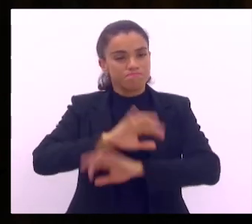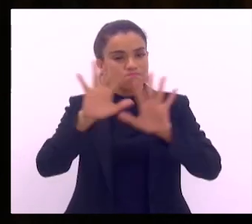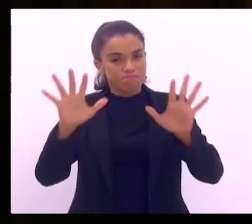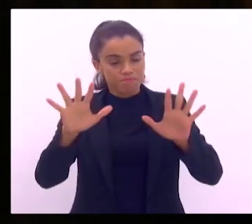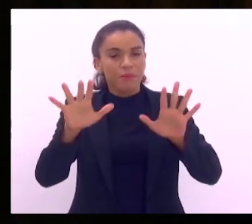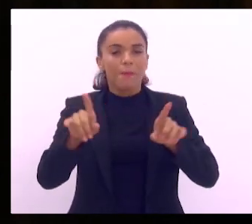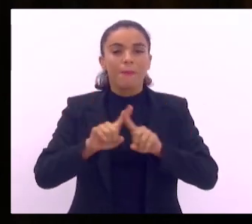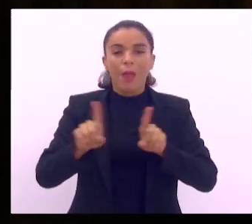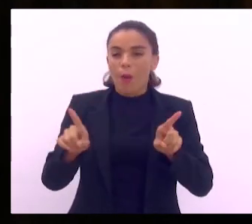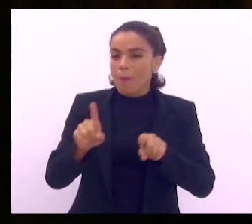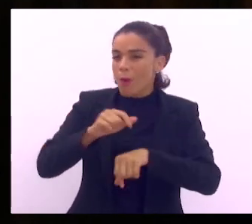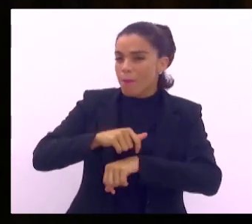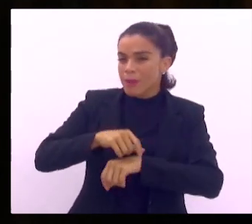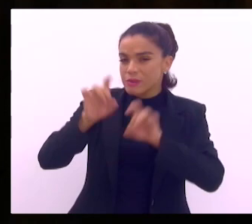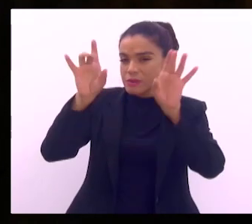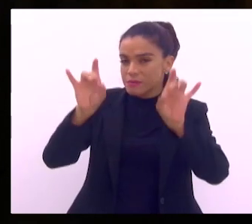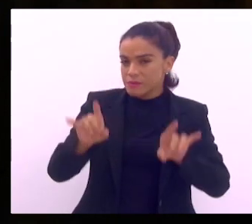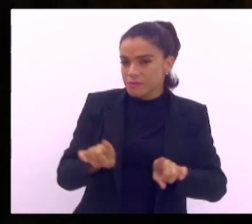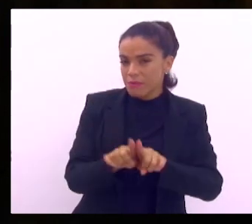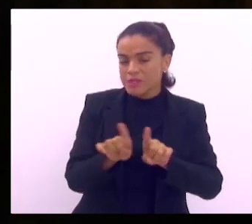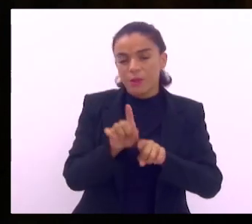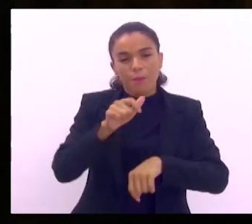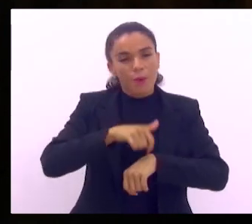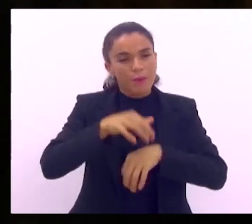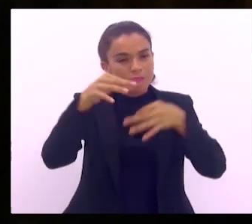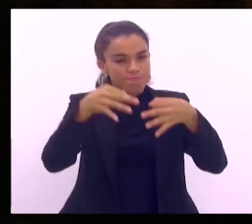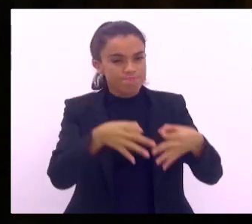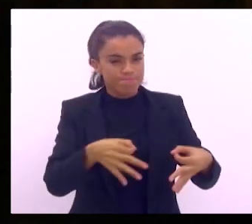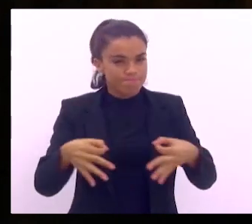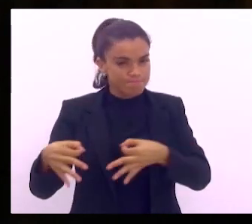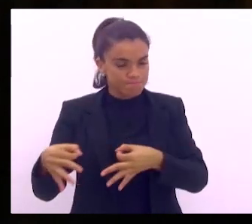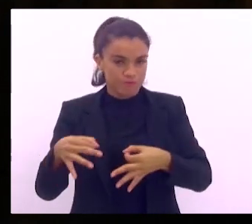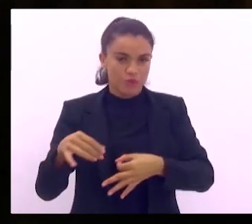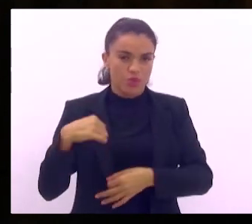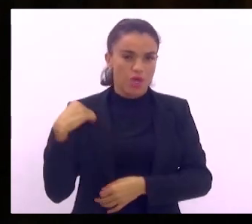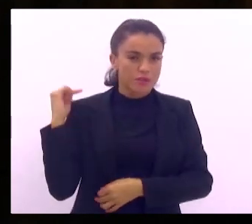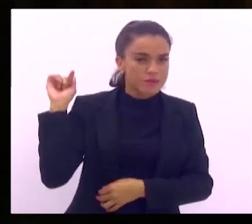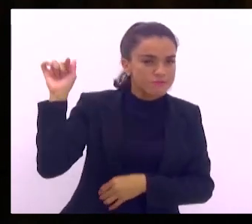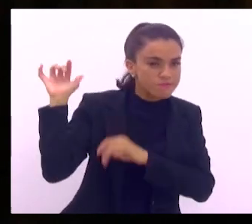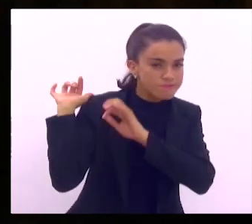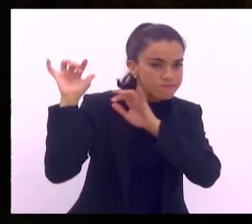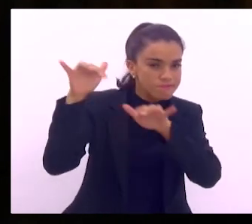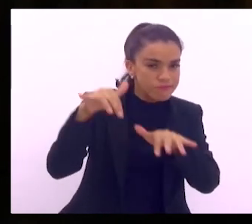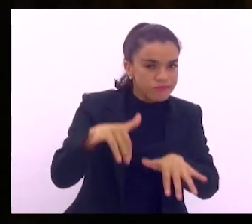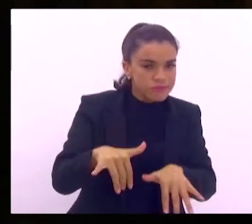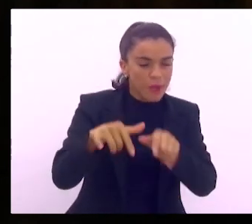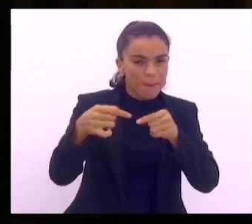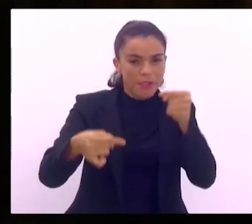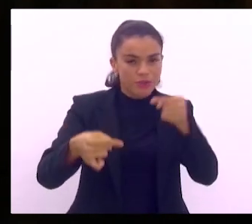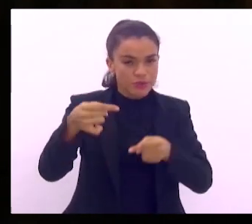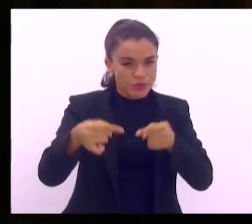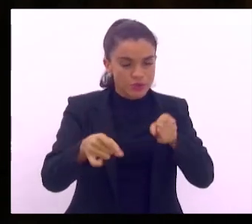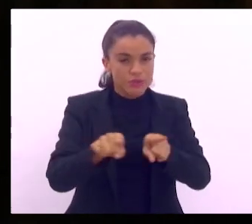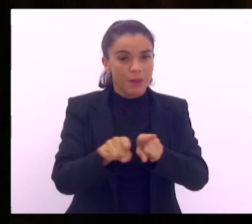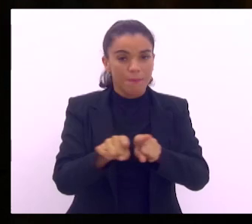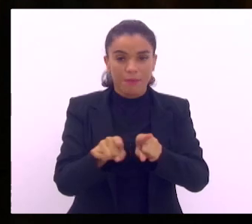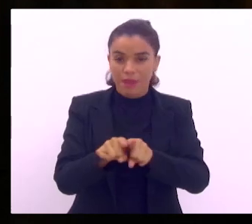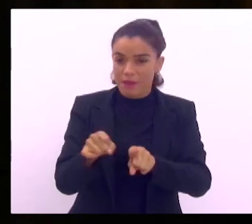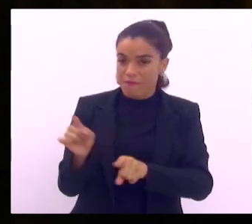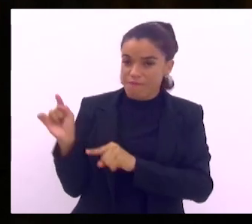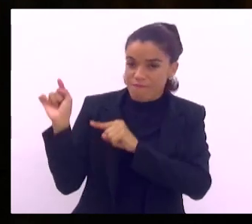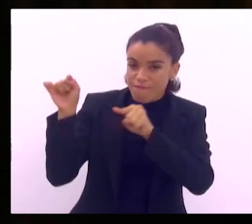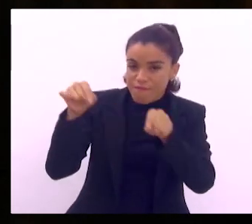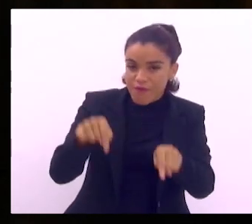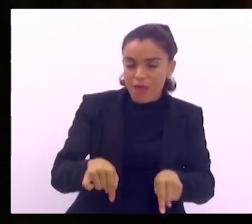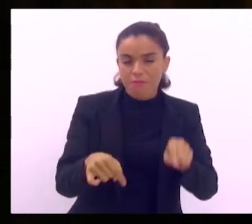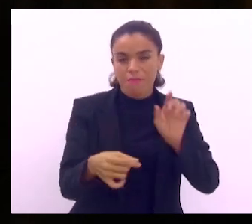discussão, mas um momento assertivo. Eu acho que nós não viemos aqui apenas para discutir, nós viemos para propor, para sugerir, mas